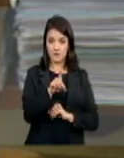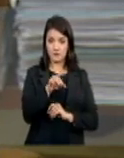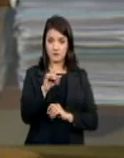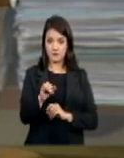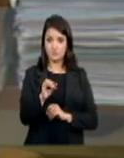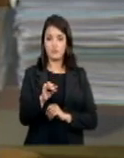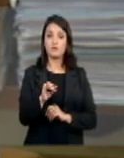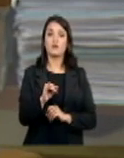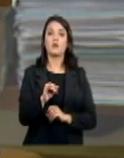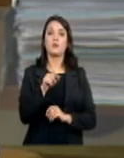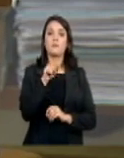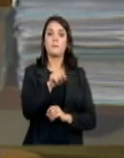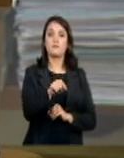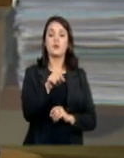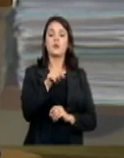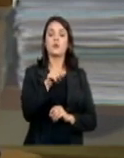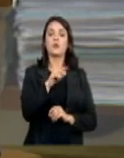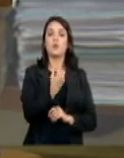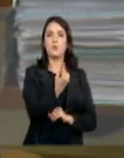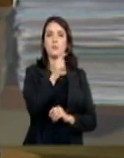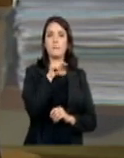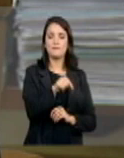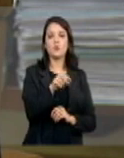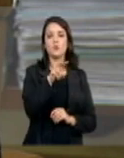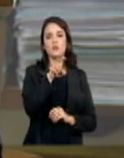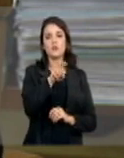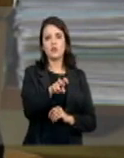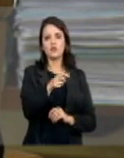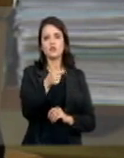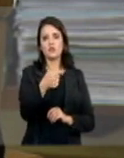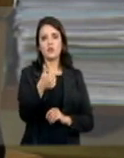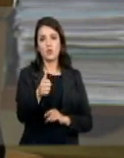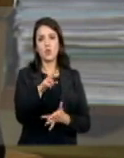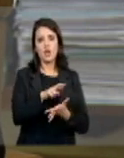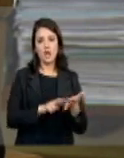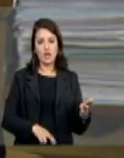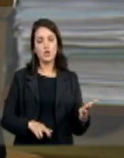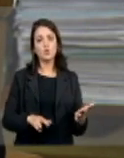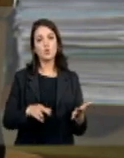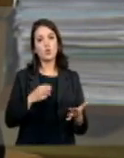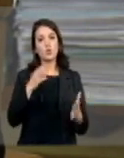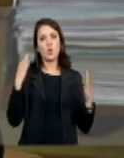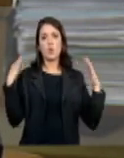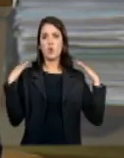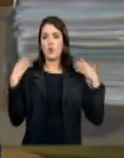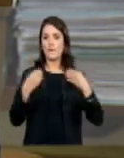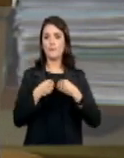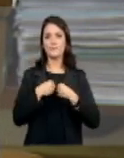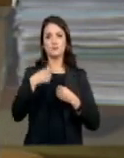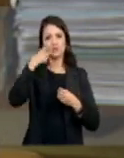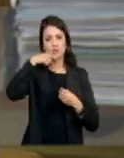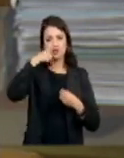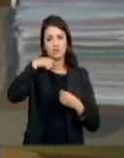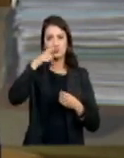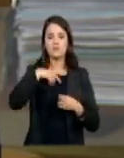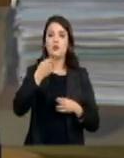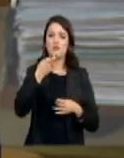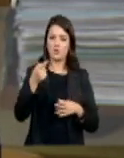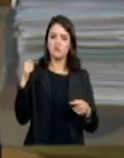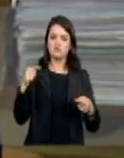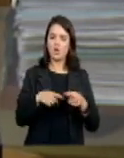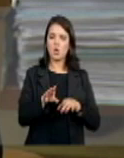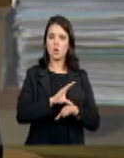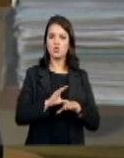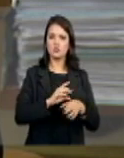o mundo deve de que foi relator rendimento ministro gilmar mendes entendeu plenamente constitucional o artigo 83